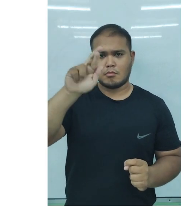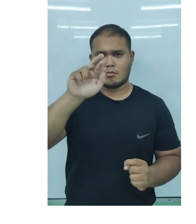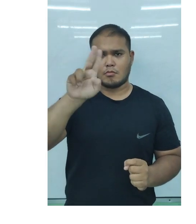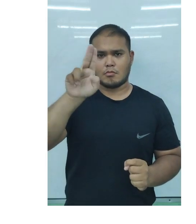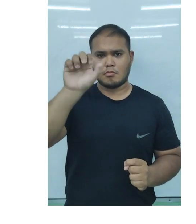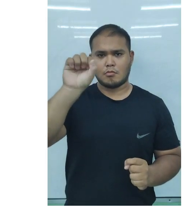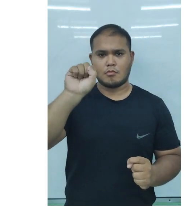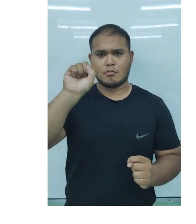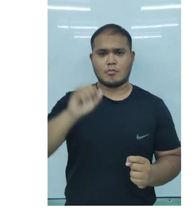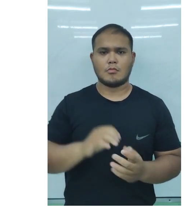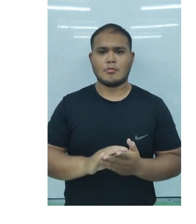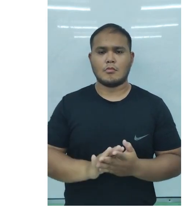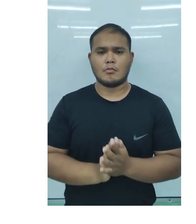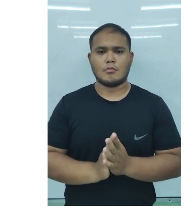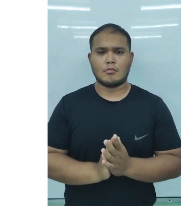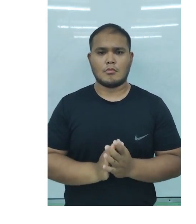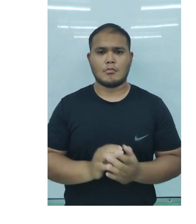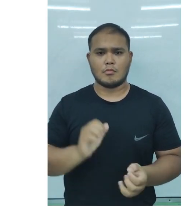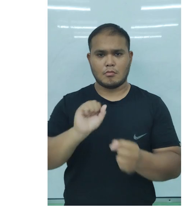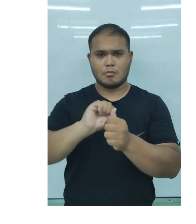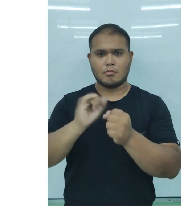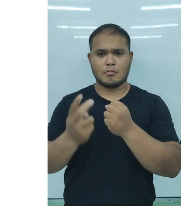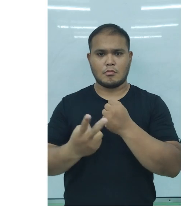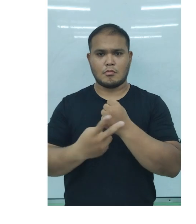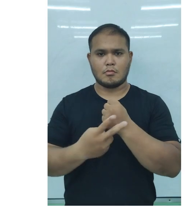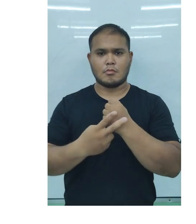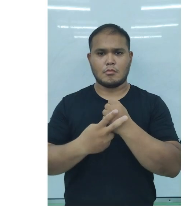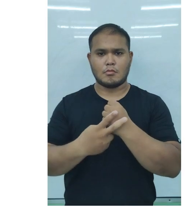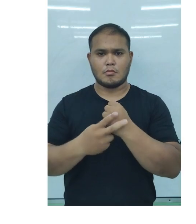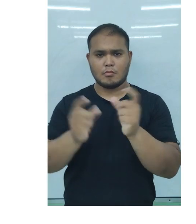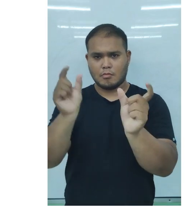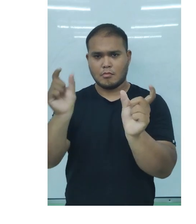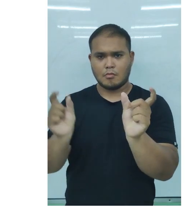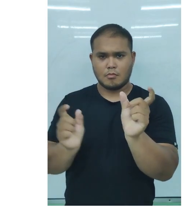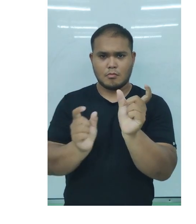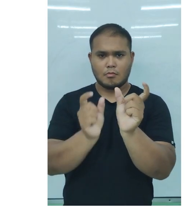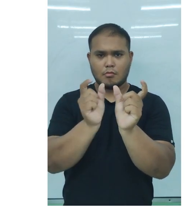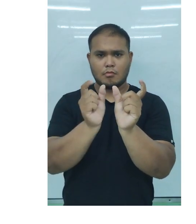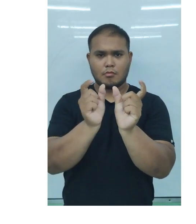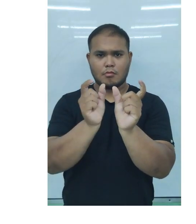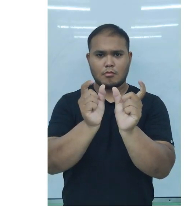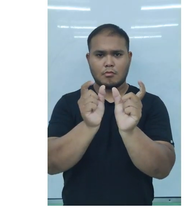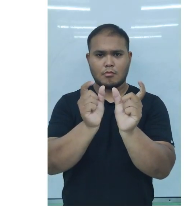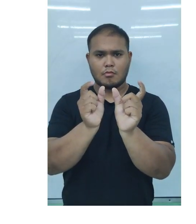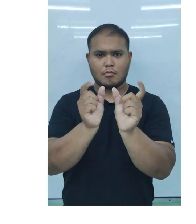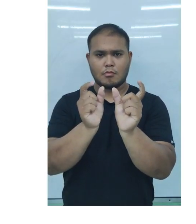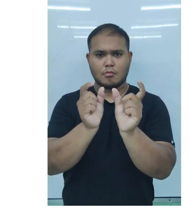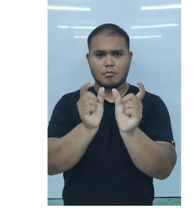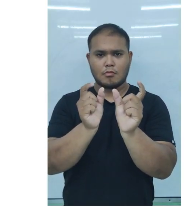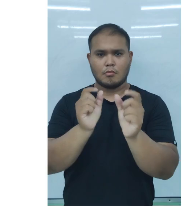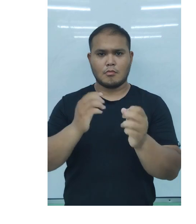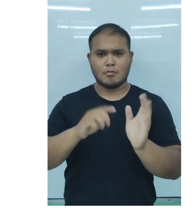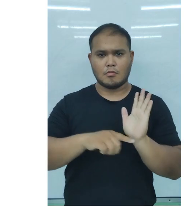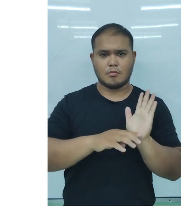temos o advérbio, que é essa partícula que ela vem como um auxílio que